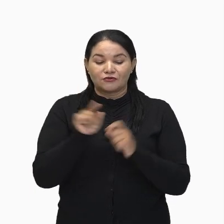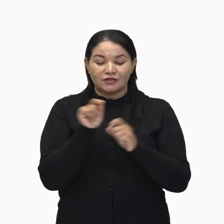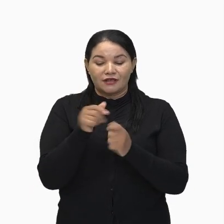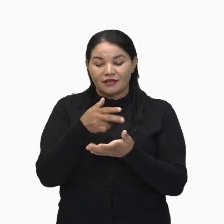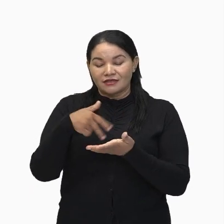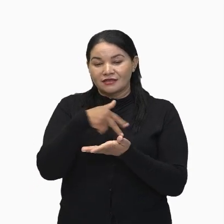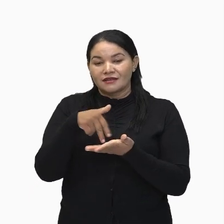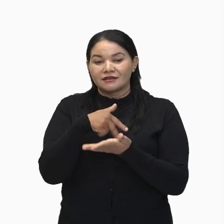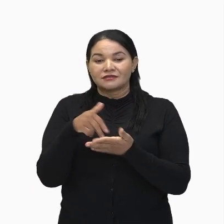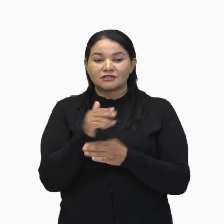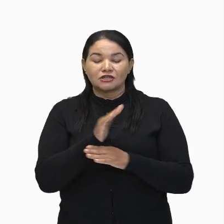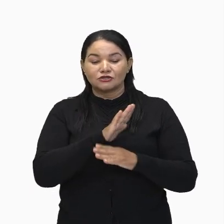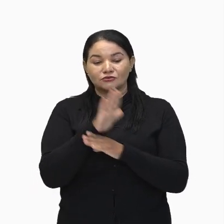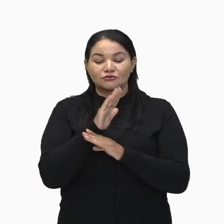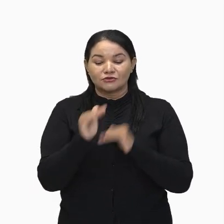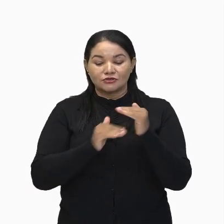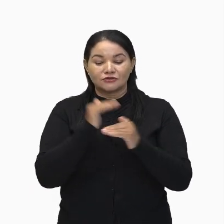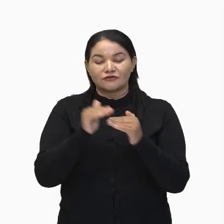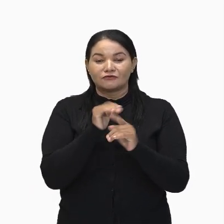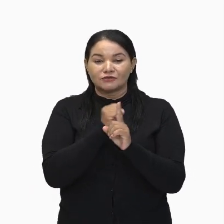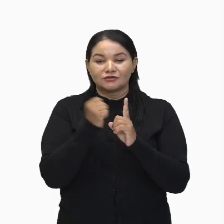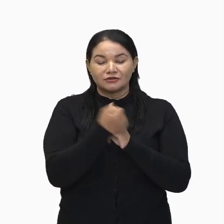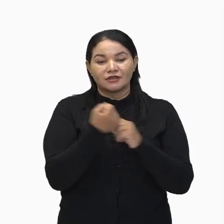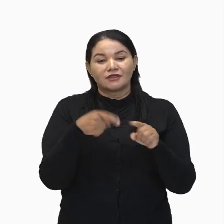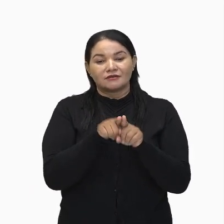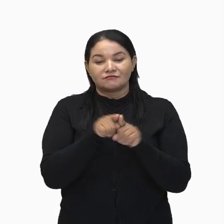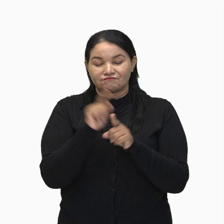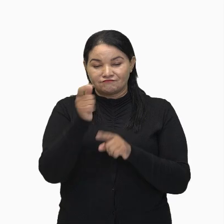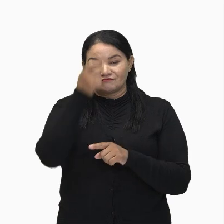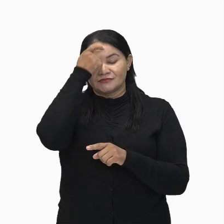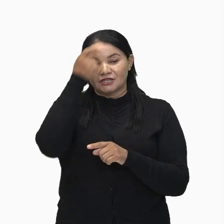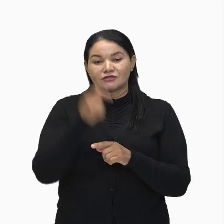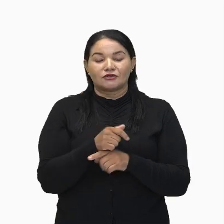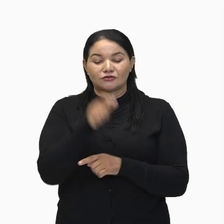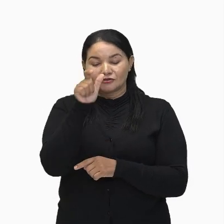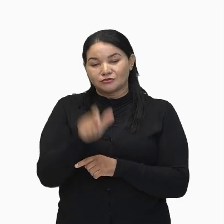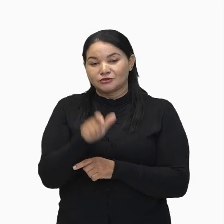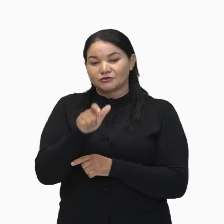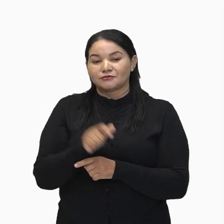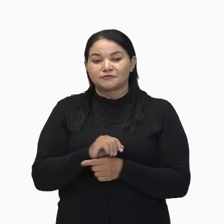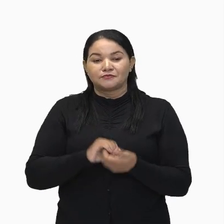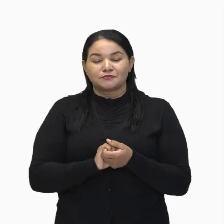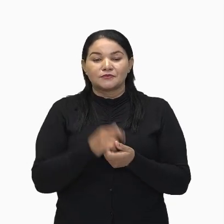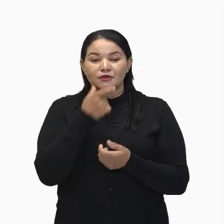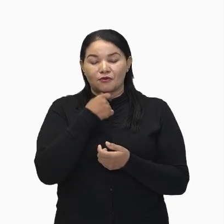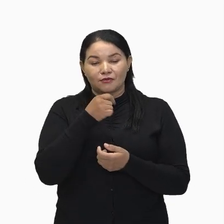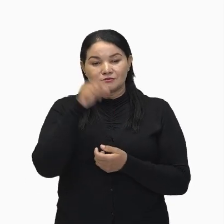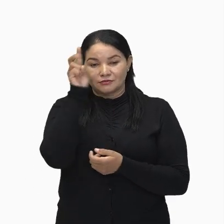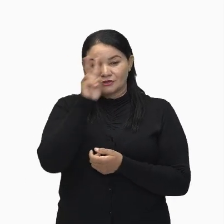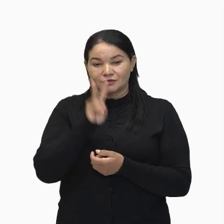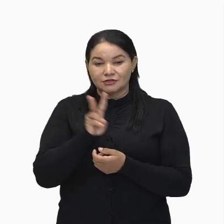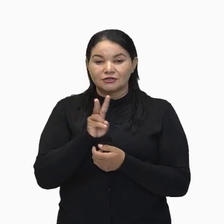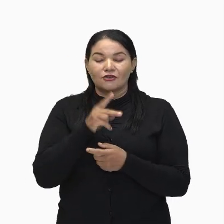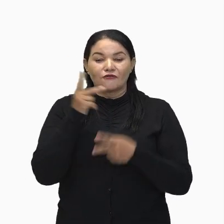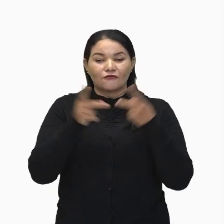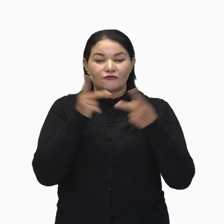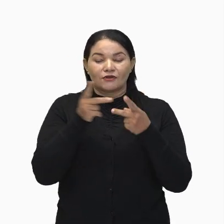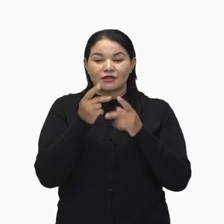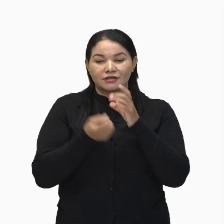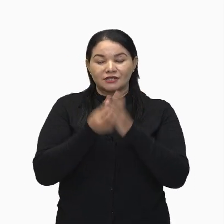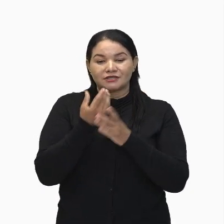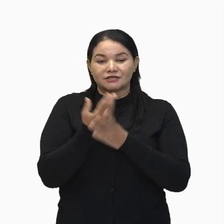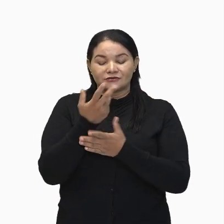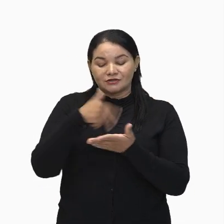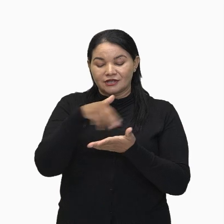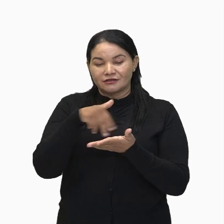no desenvolvimento social e intelectual do homem. O historiador Sands nos fala sobre a origem da dança